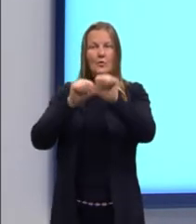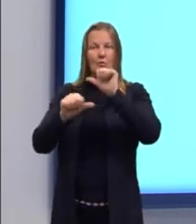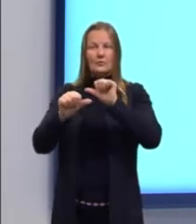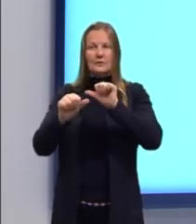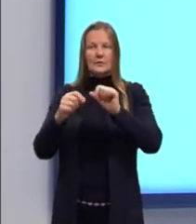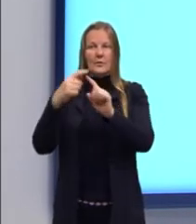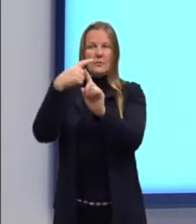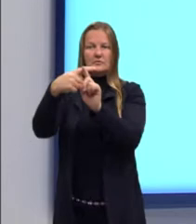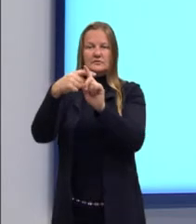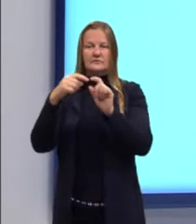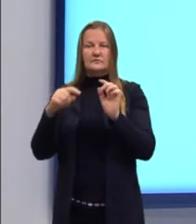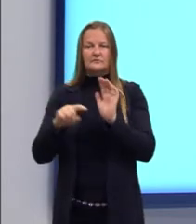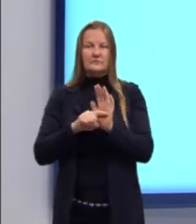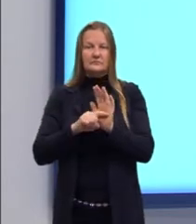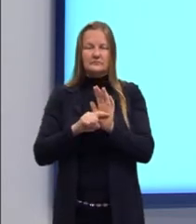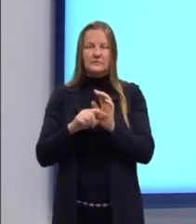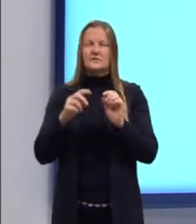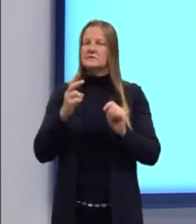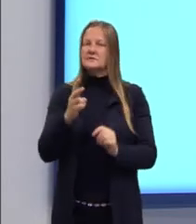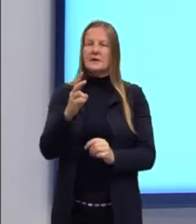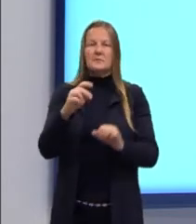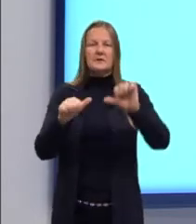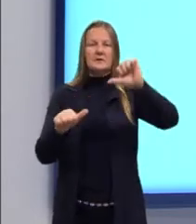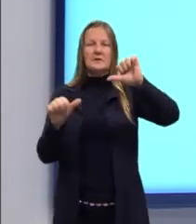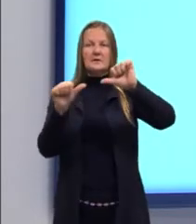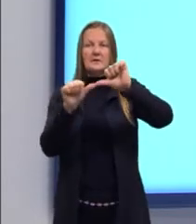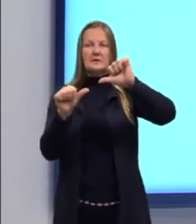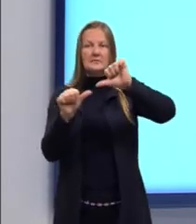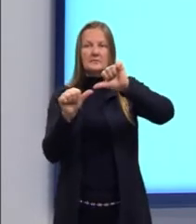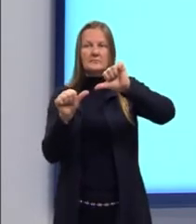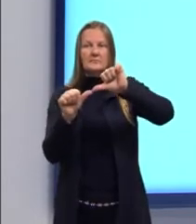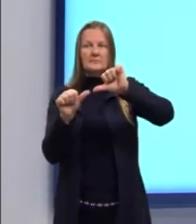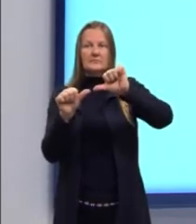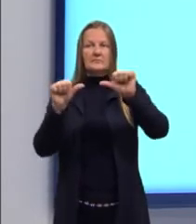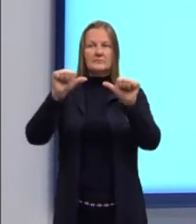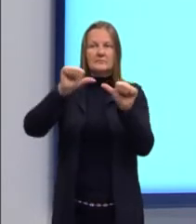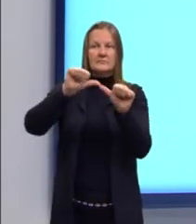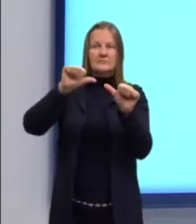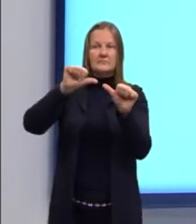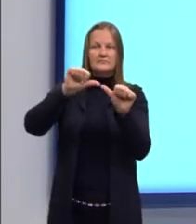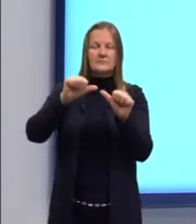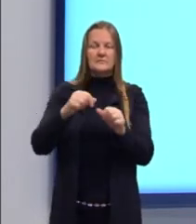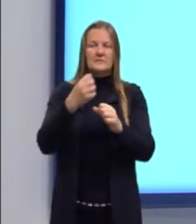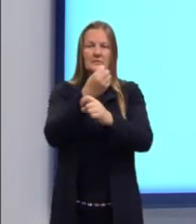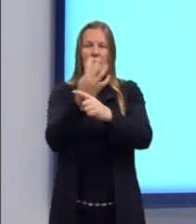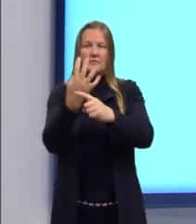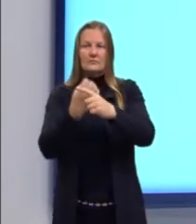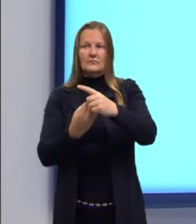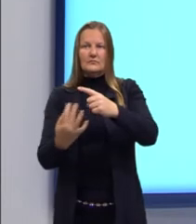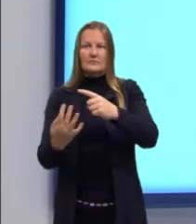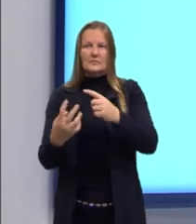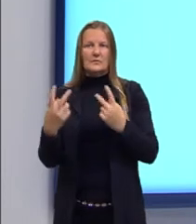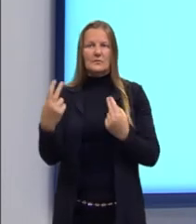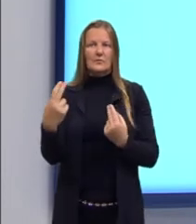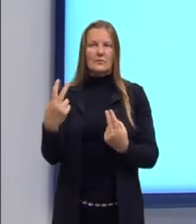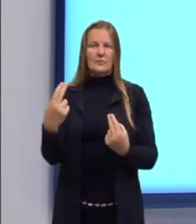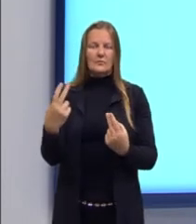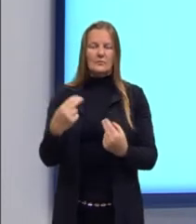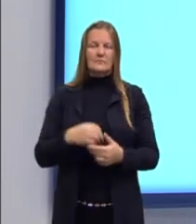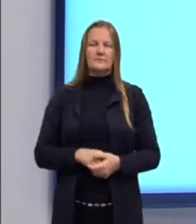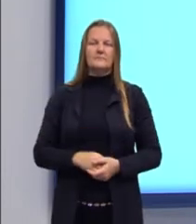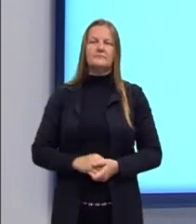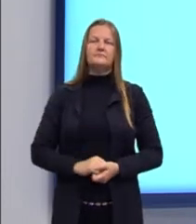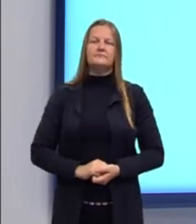positivo e o outro negativo mas mantendo ali o mesmo valor a mesma fraçãozinha né somente os sinais